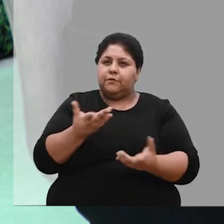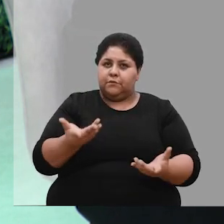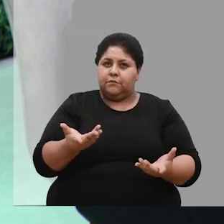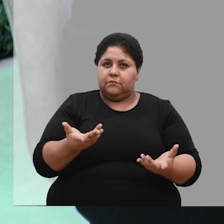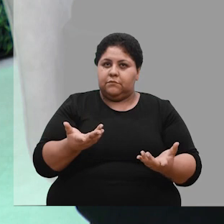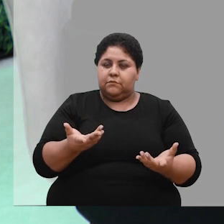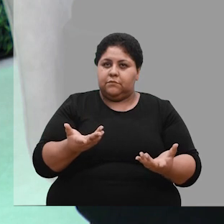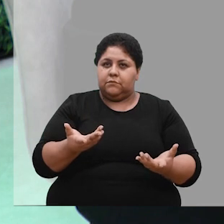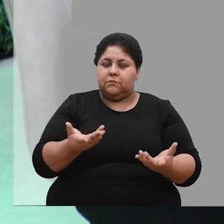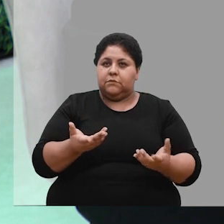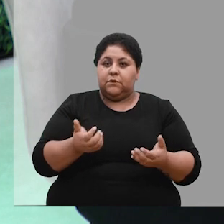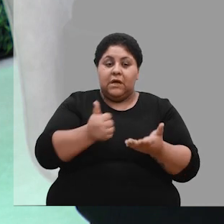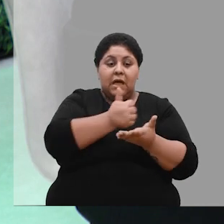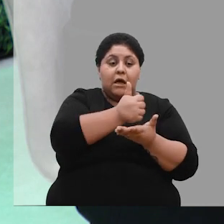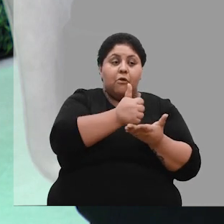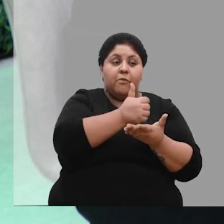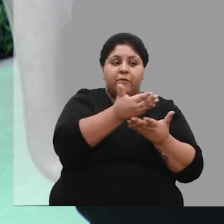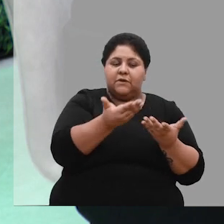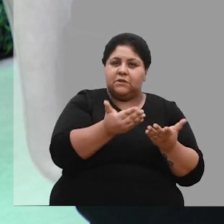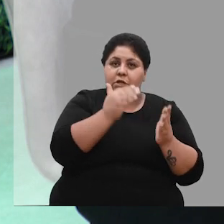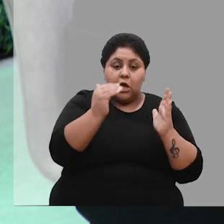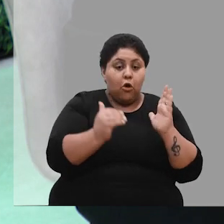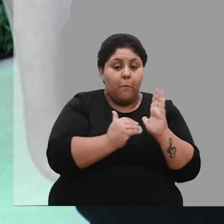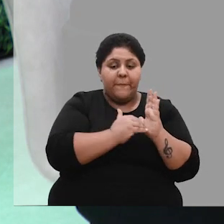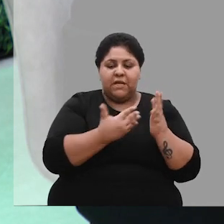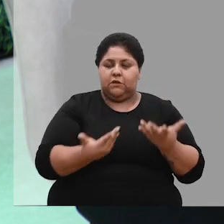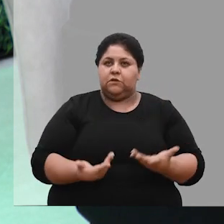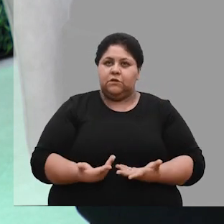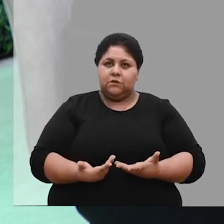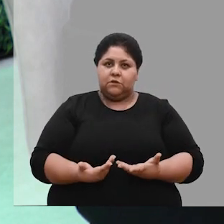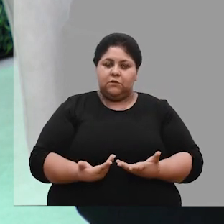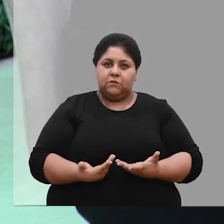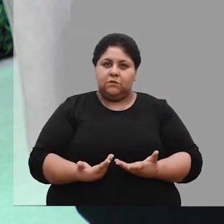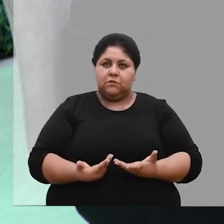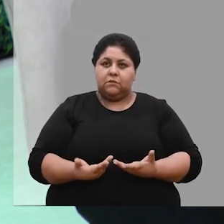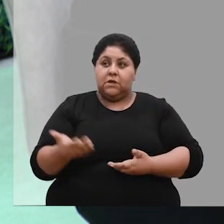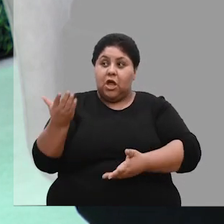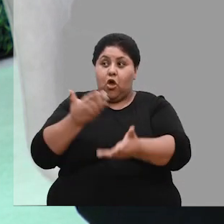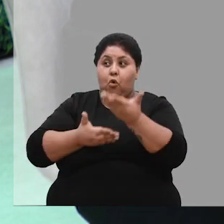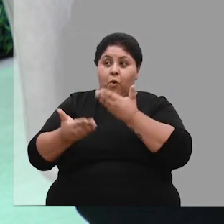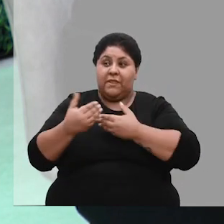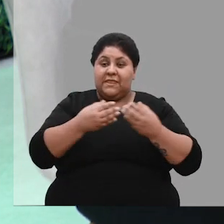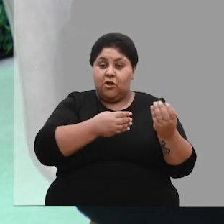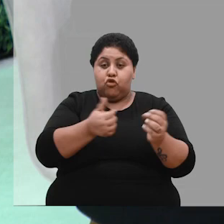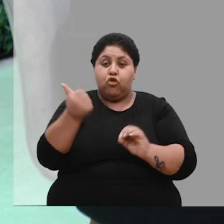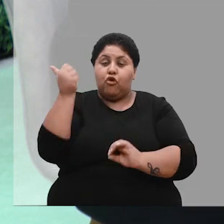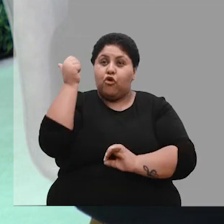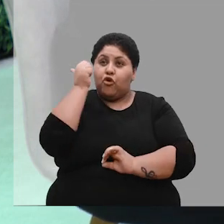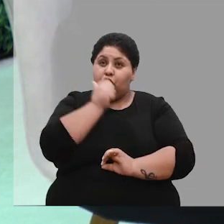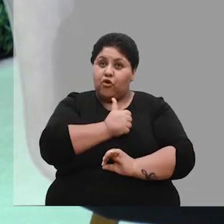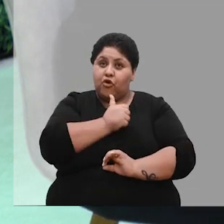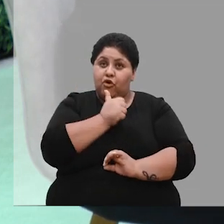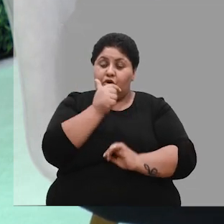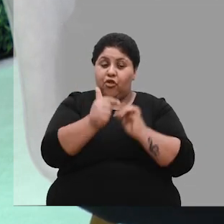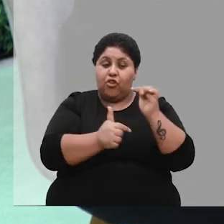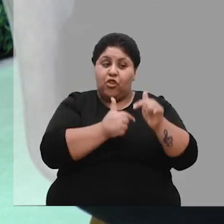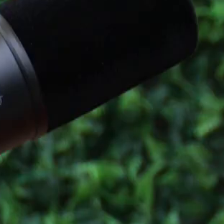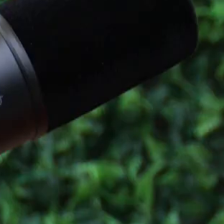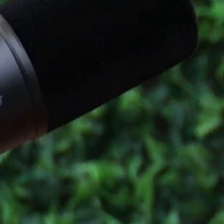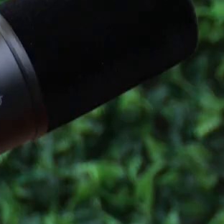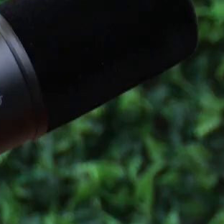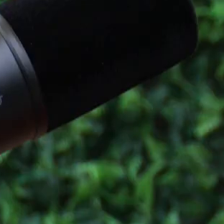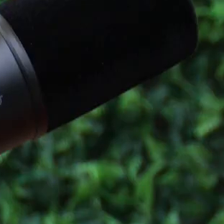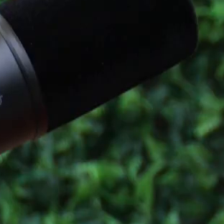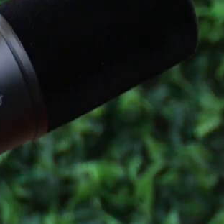elas só têm que... É um favor, né? Exato. É algo básico. É o mínimo, né? É o mínimo, exatamente. Eu atendo muitas mães na consultoria